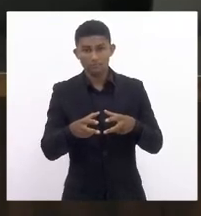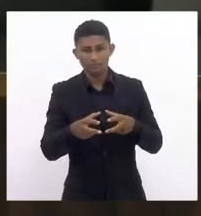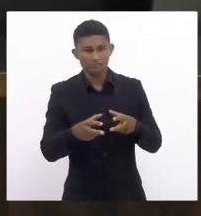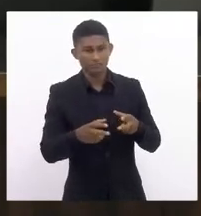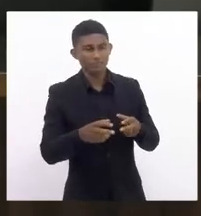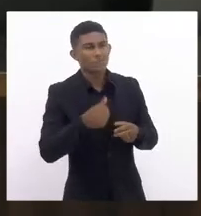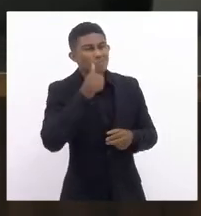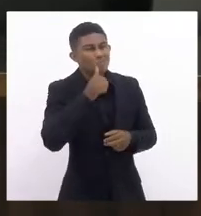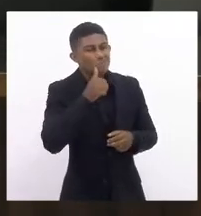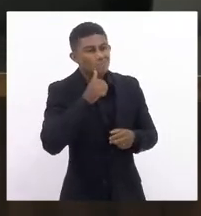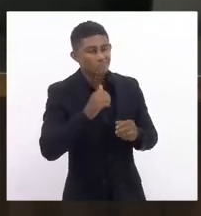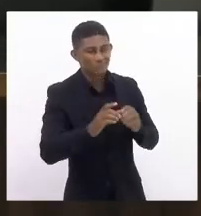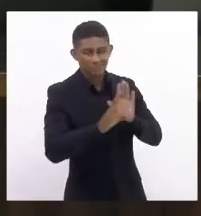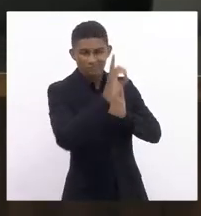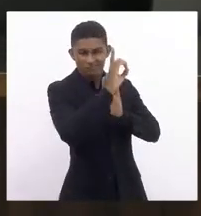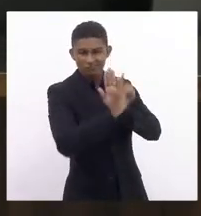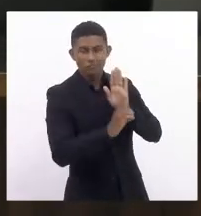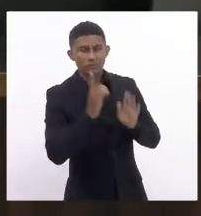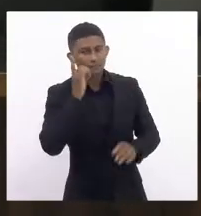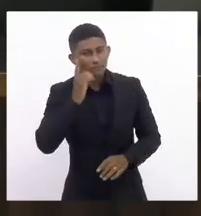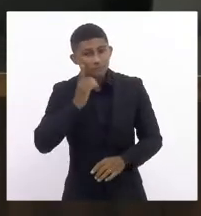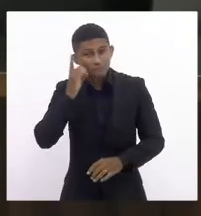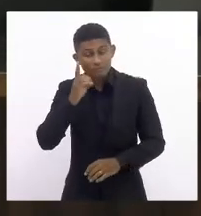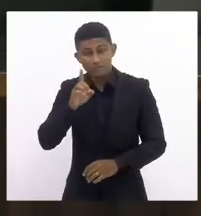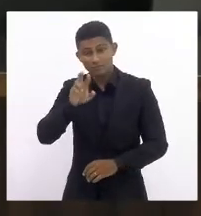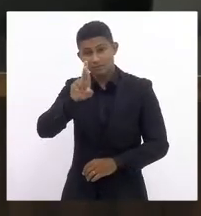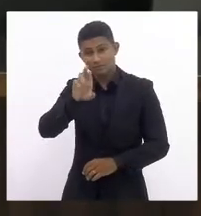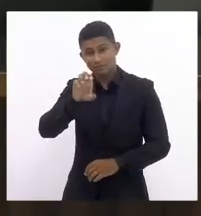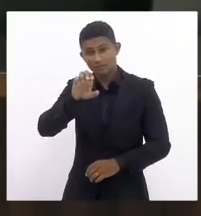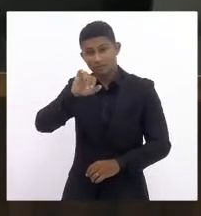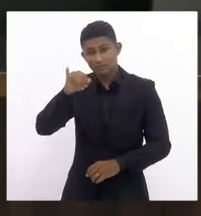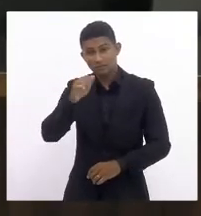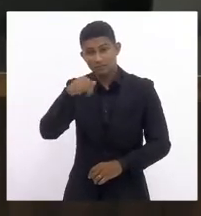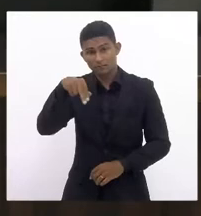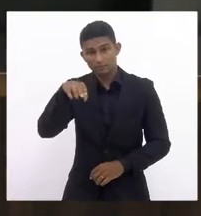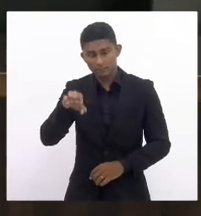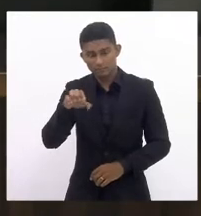das Mulheres, deputada enfermeira Regiane.